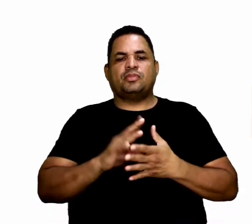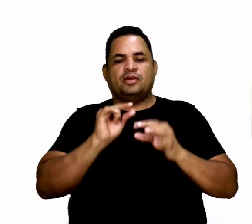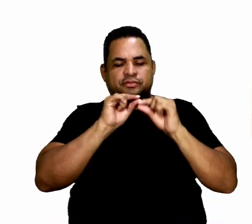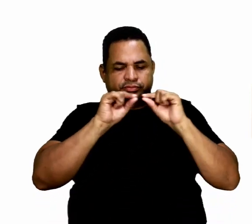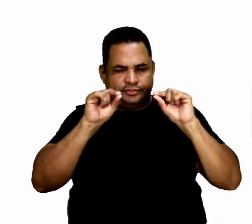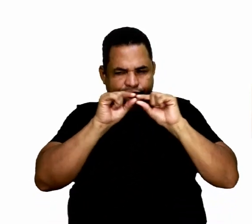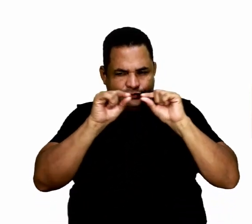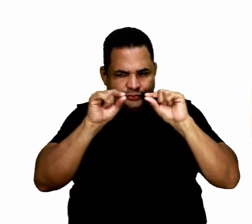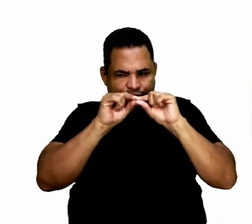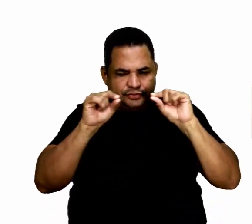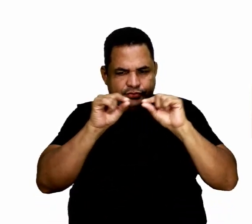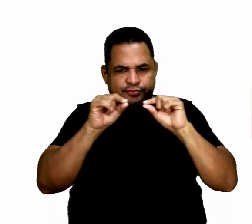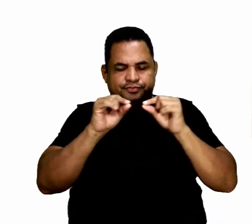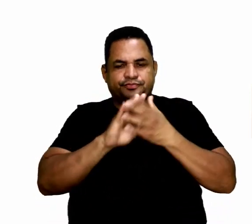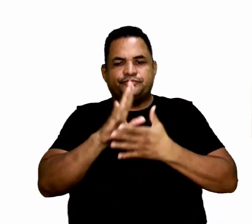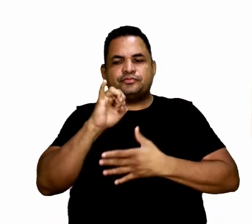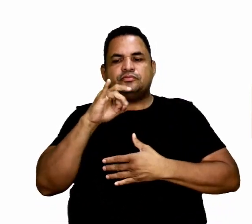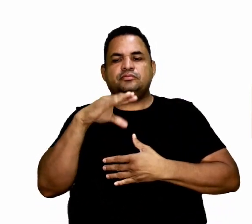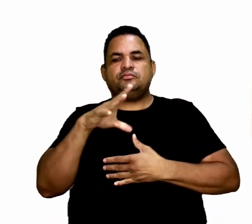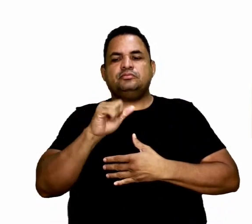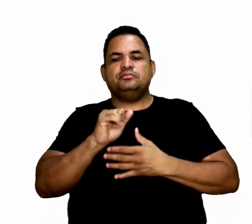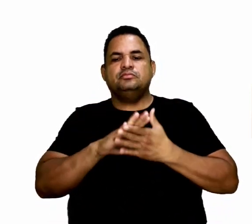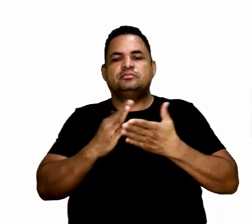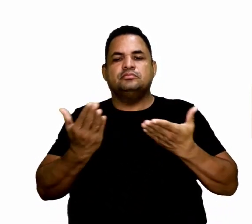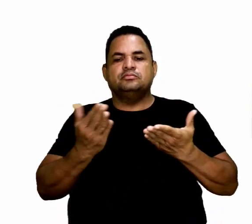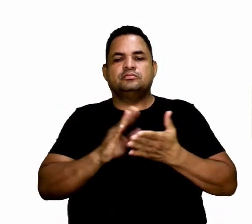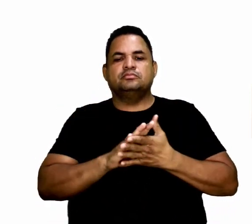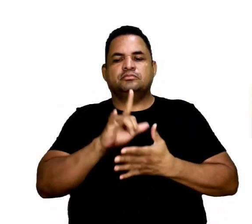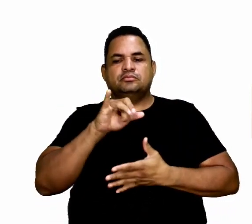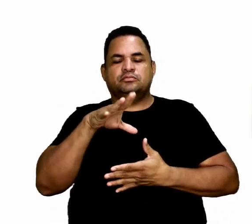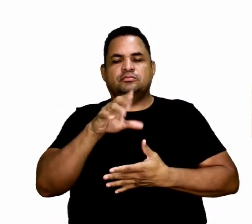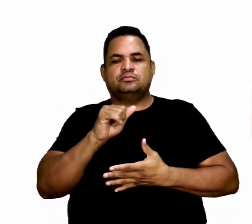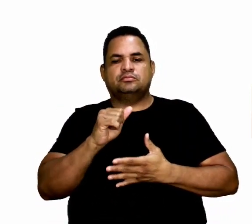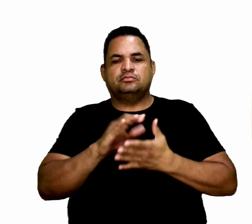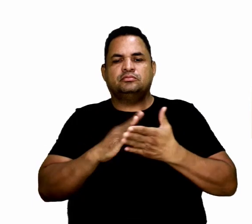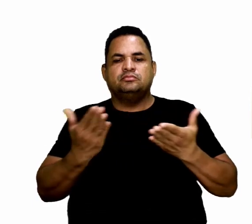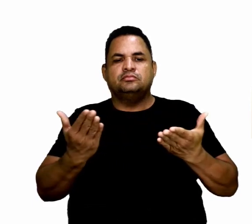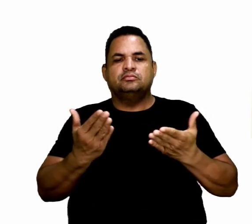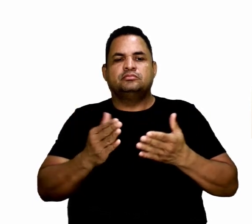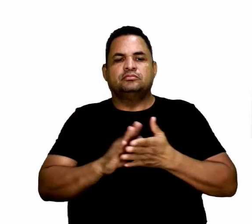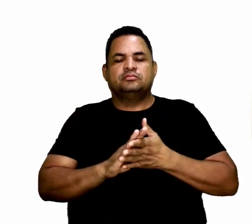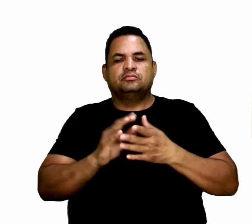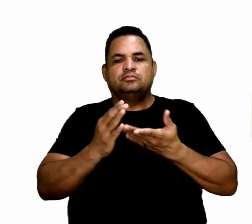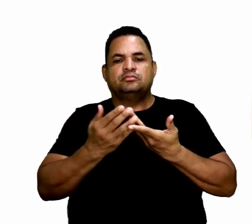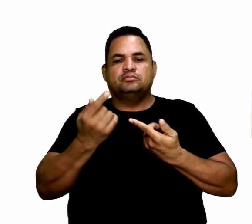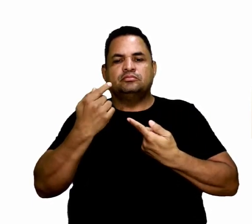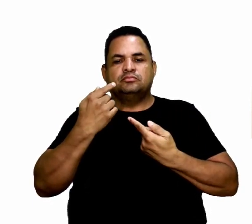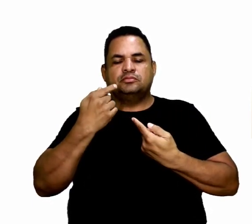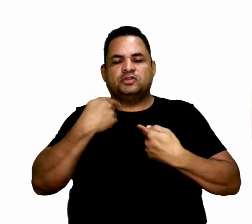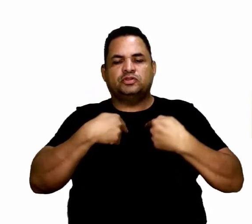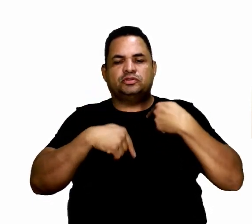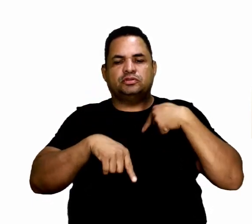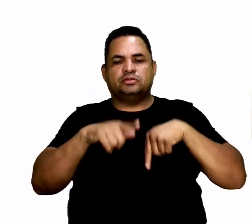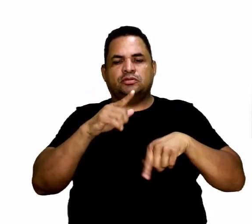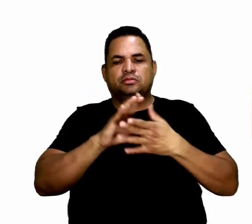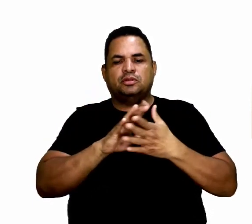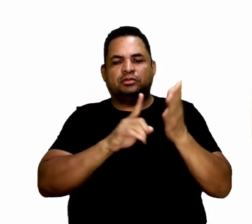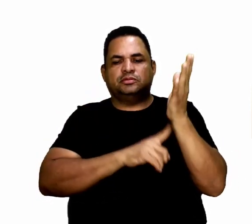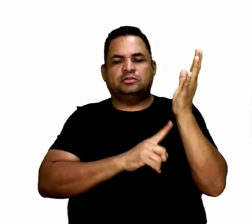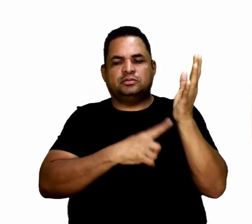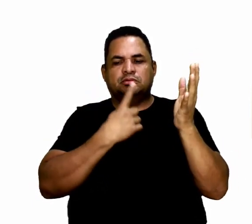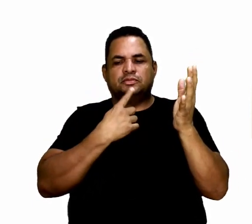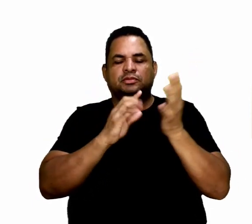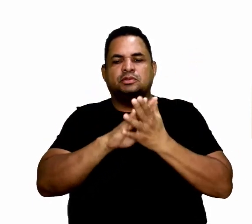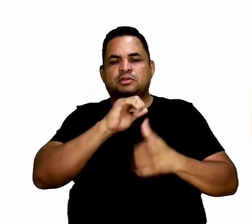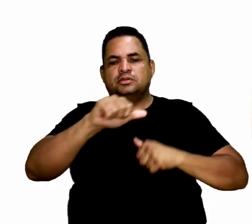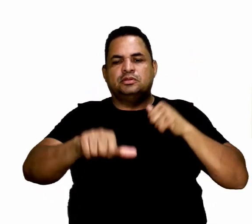É justamente nos capilares, tanto da linfa ou do sistema linfático quanto no sistema sanguíneo, que você vai ter todas as trocas